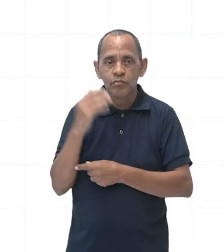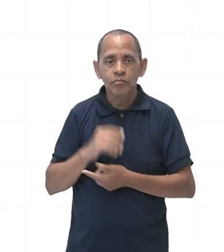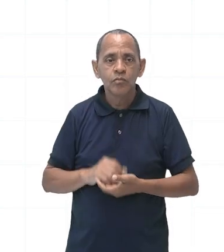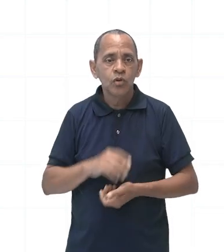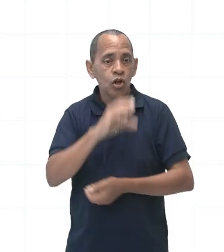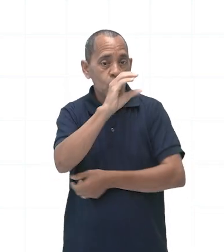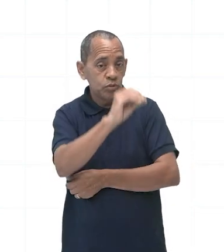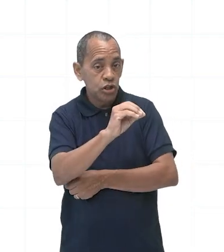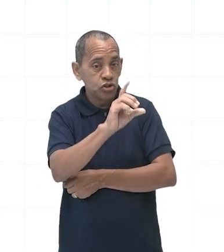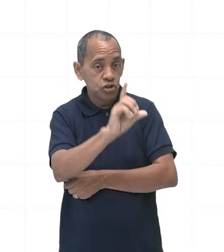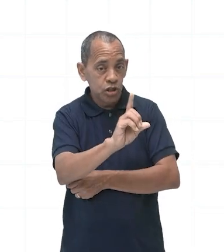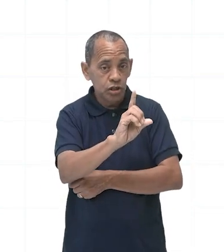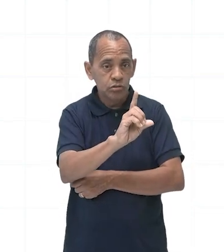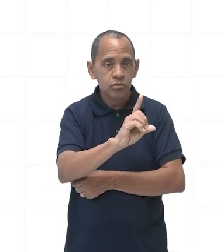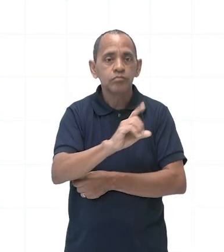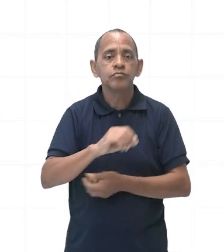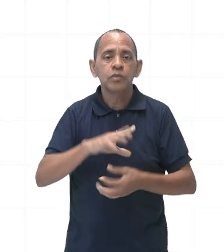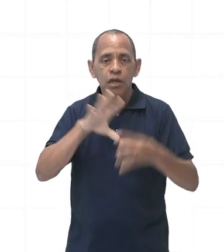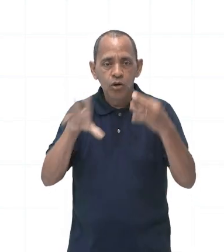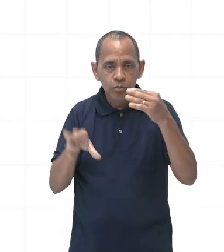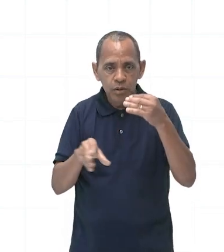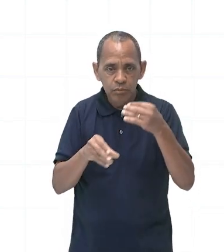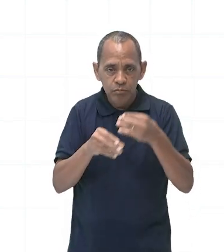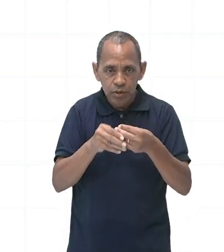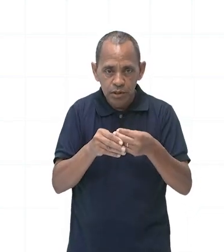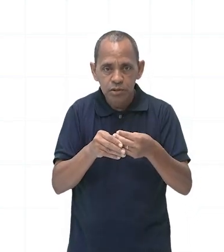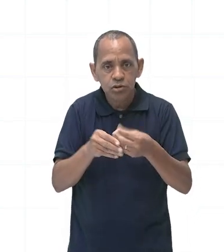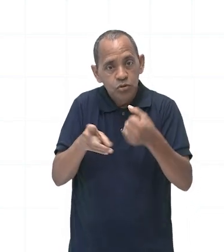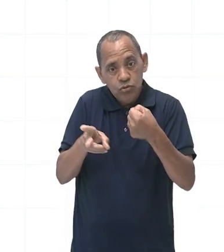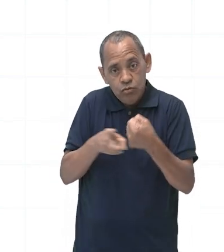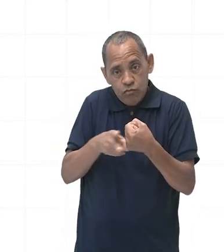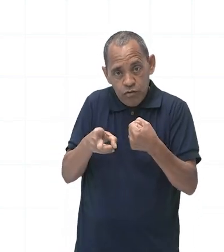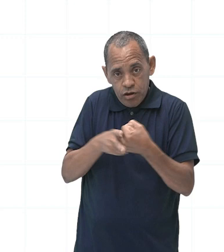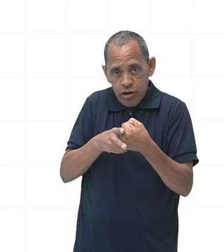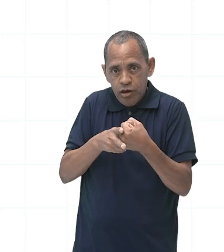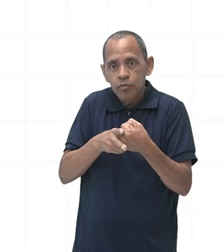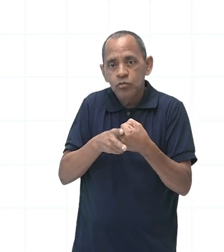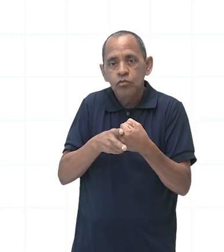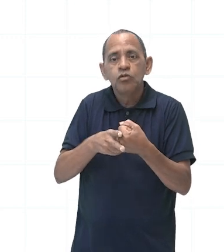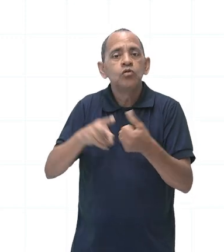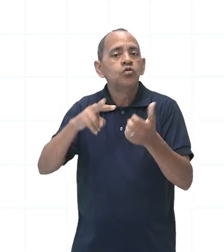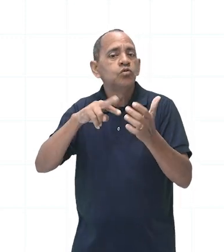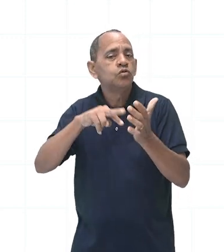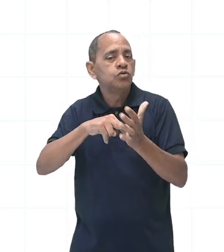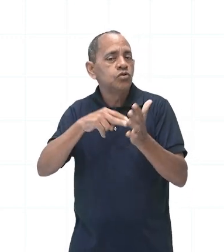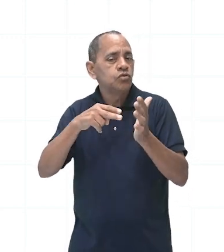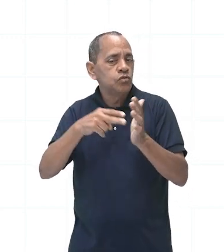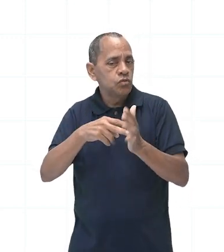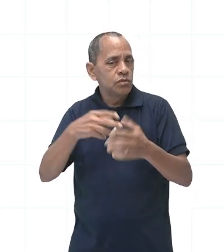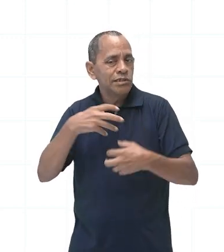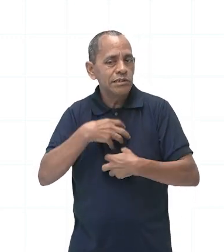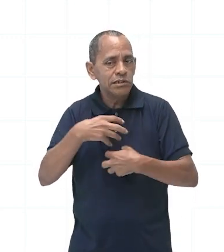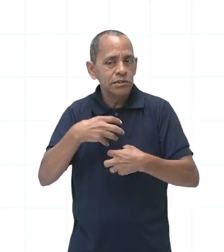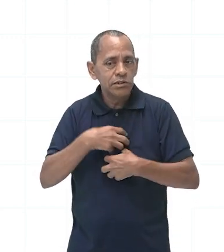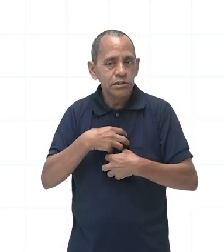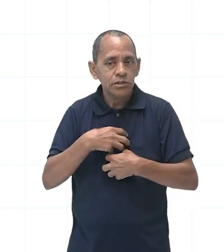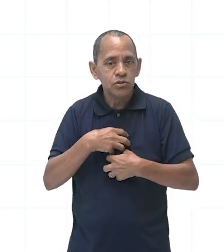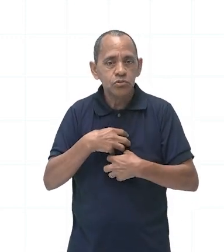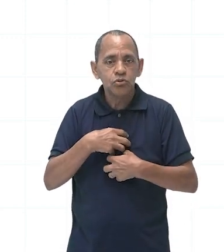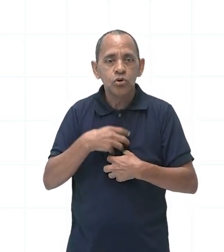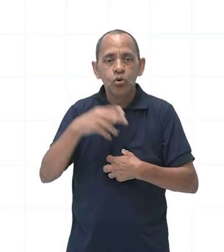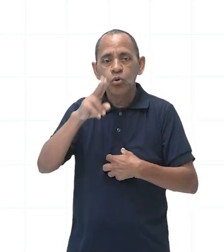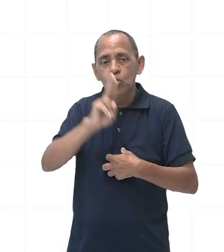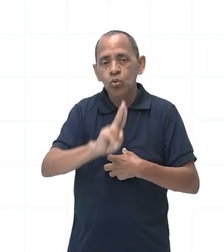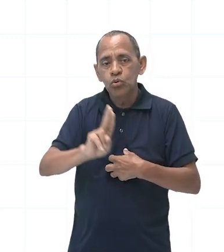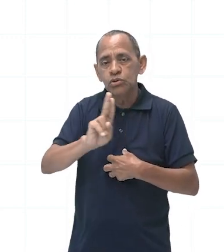vamos relembrar o objeto direto, porque a gente já trabalhou sobre ele. Então, o objeto direto, ele vai completar